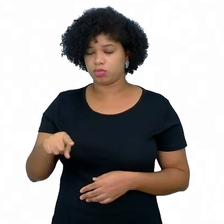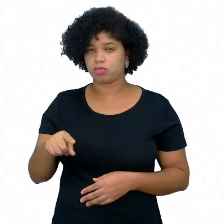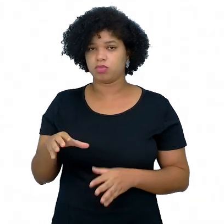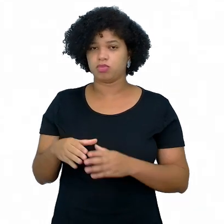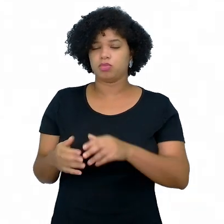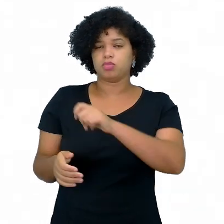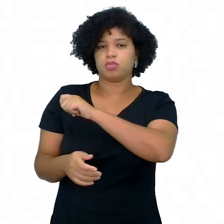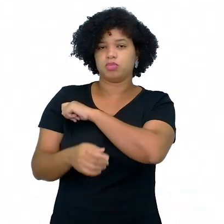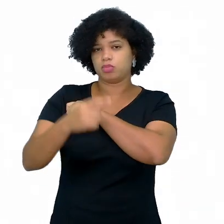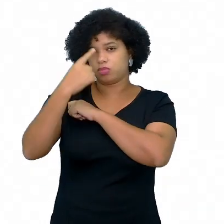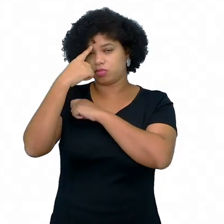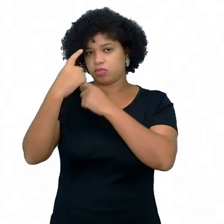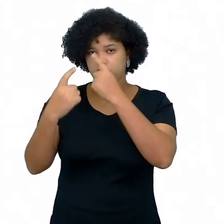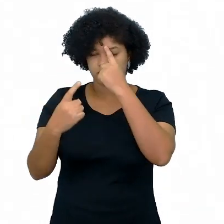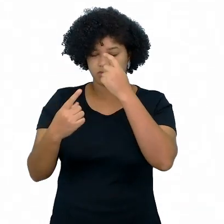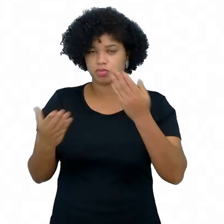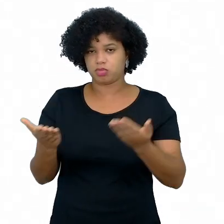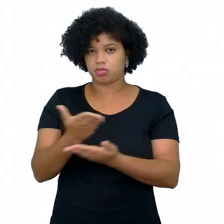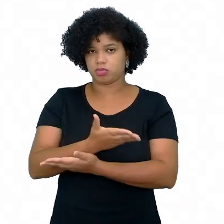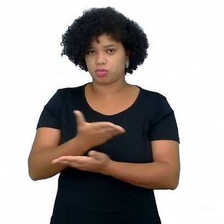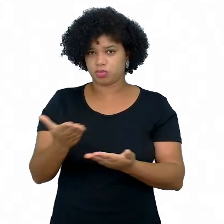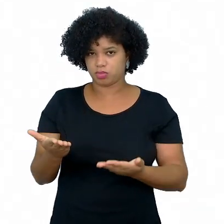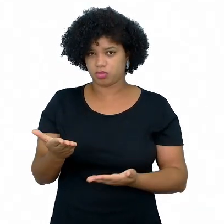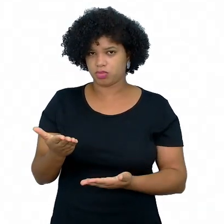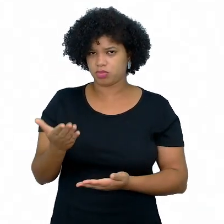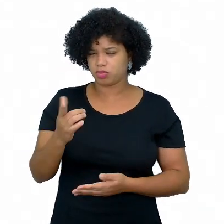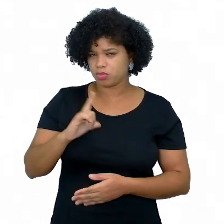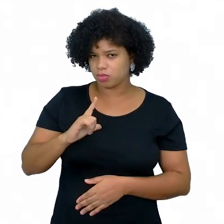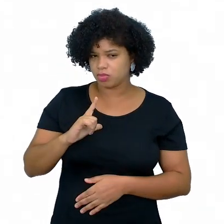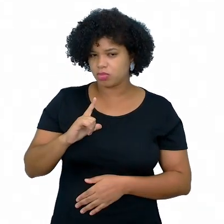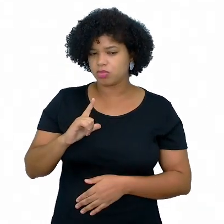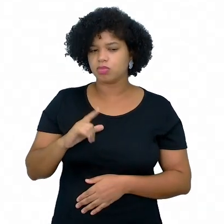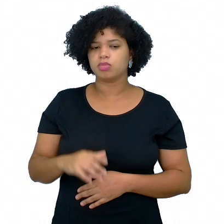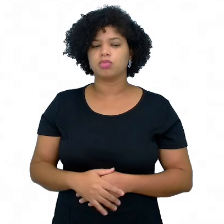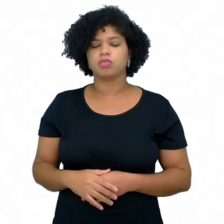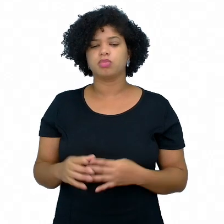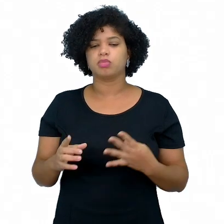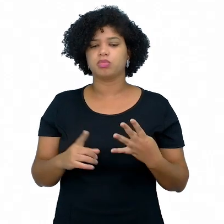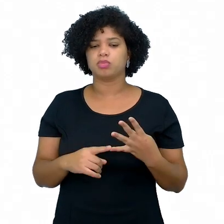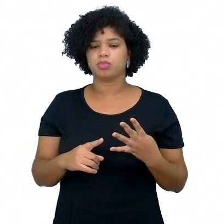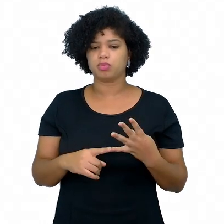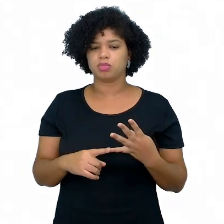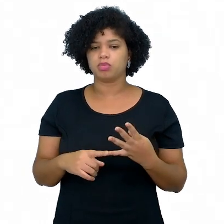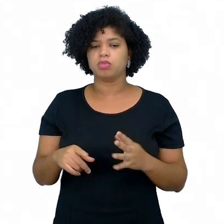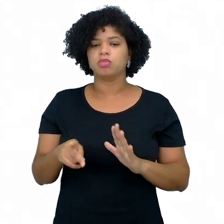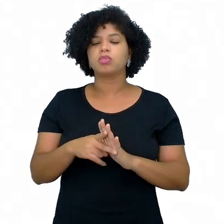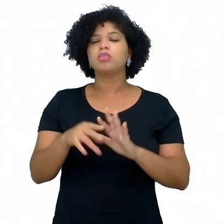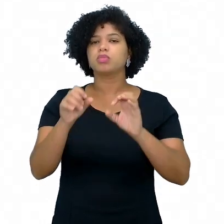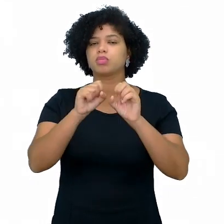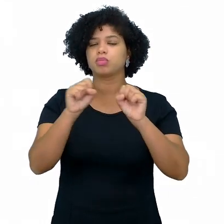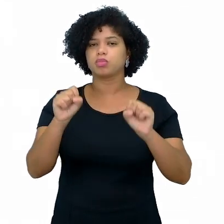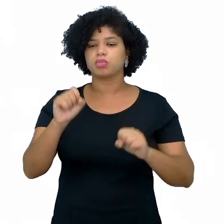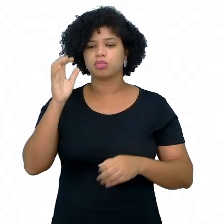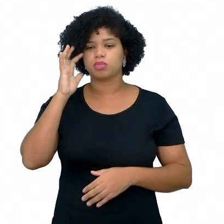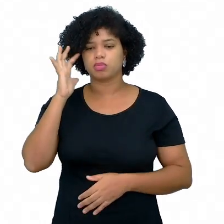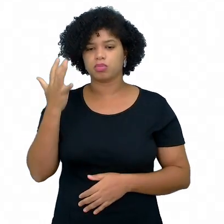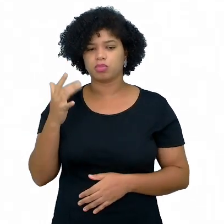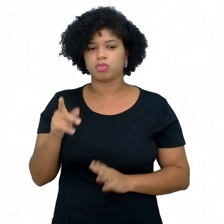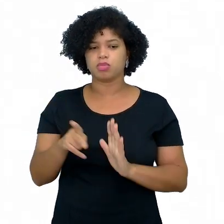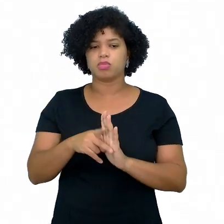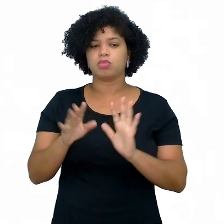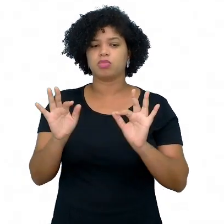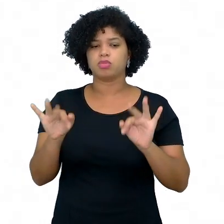suas ideias entre si? Foi deixado um tempo para a sistematização das resoluções ao final da